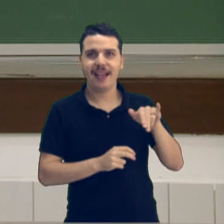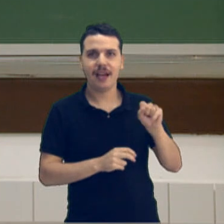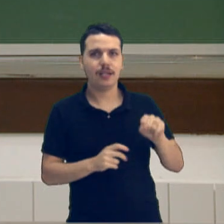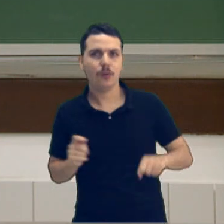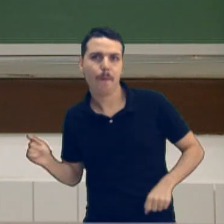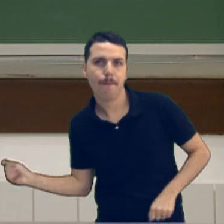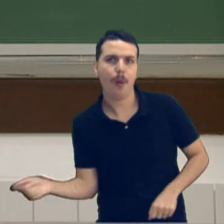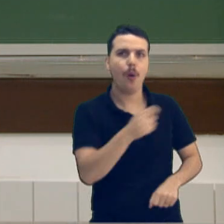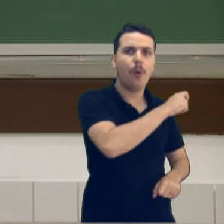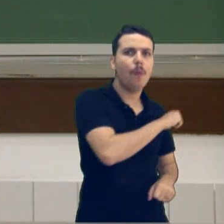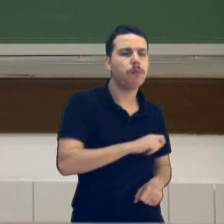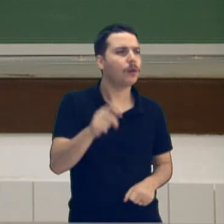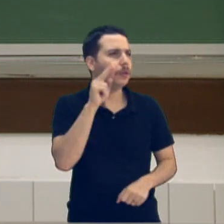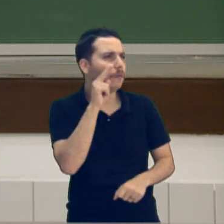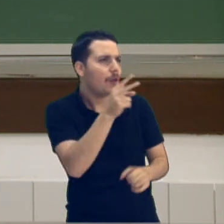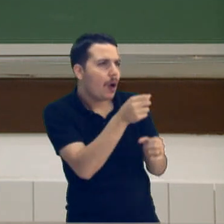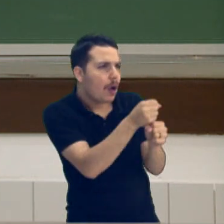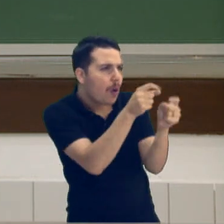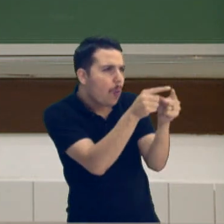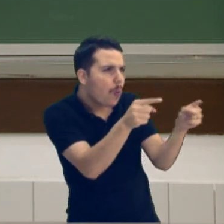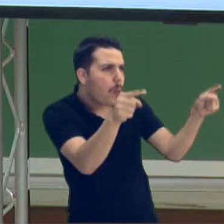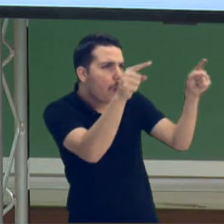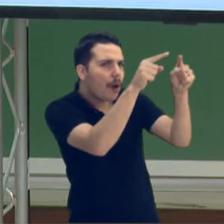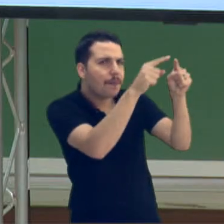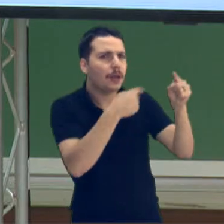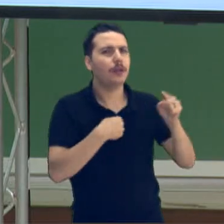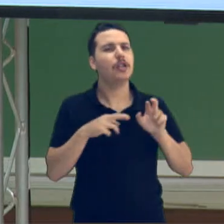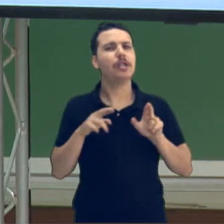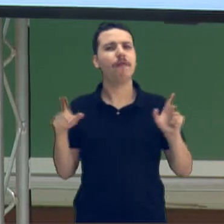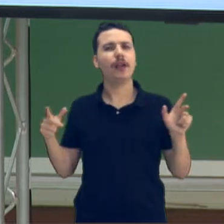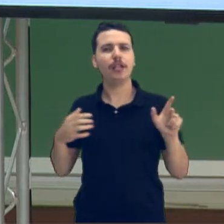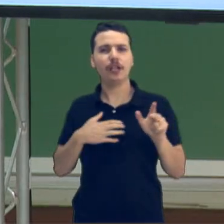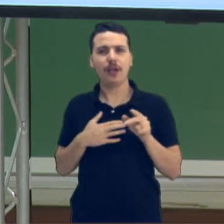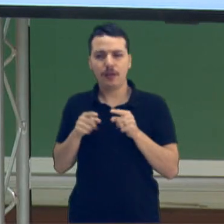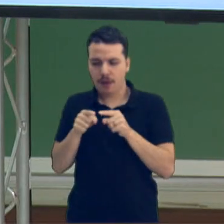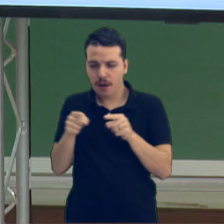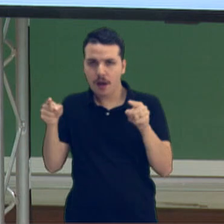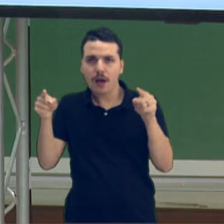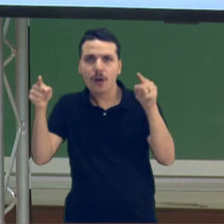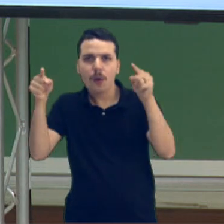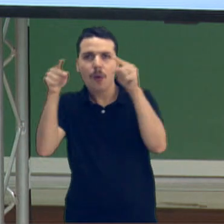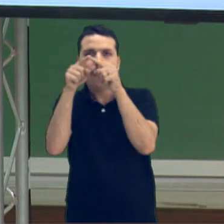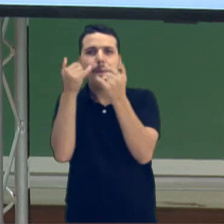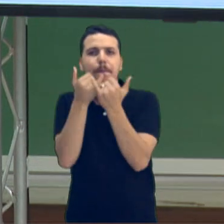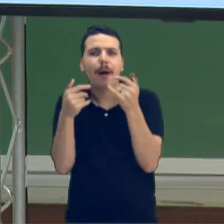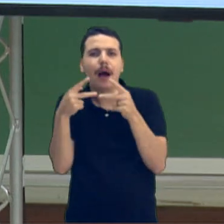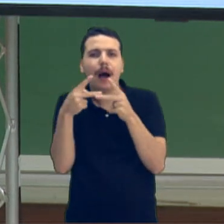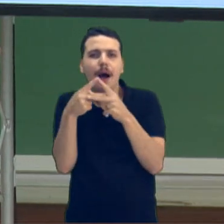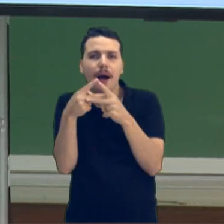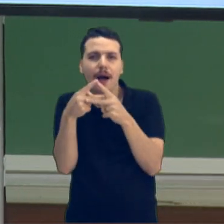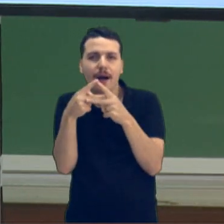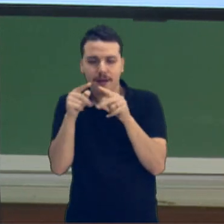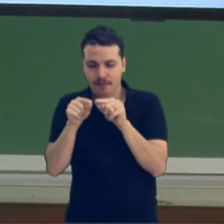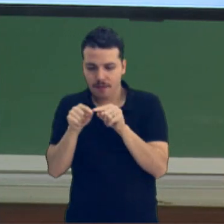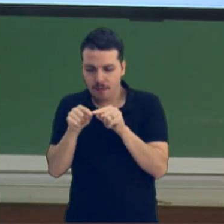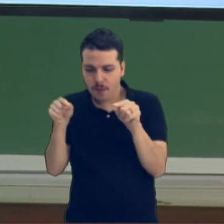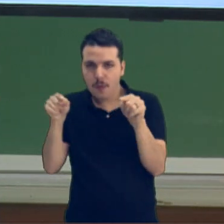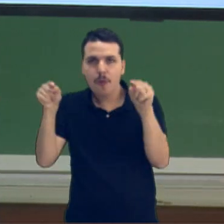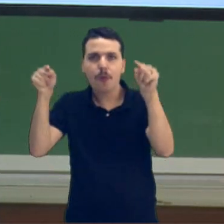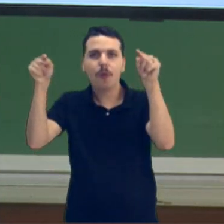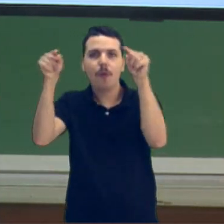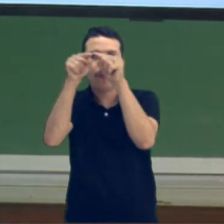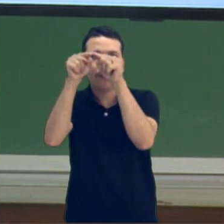que num formato quase de leque, de triângulo, né? Com uma amplitude maior, assim, nesse sentido, para